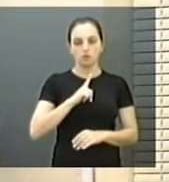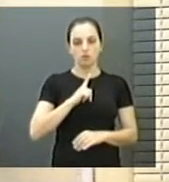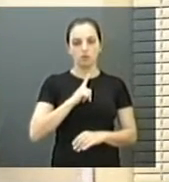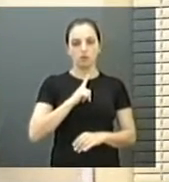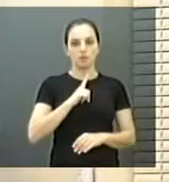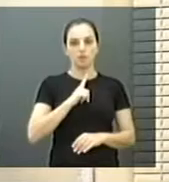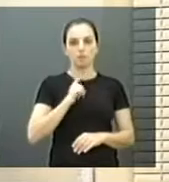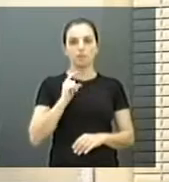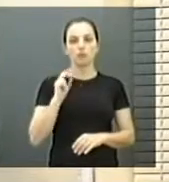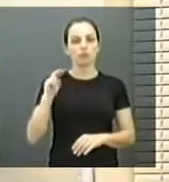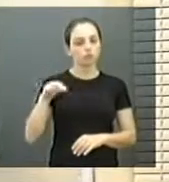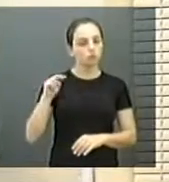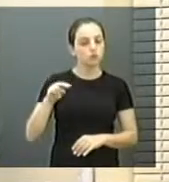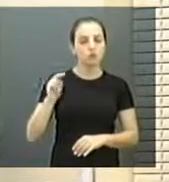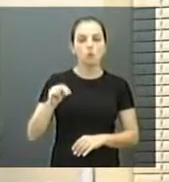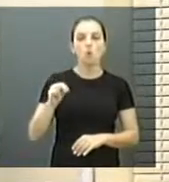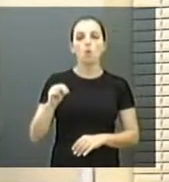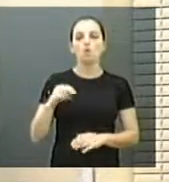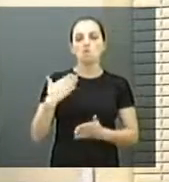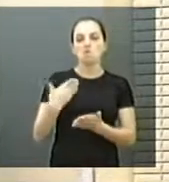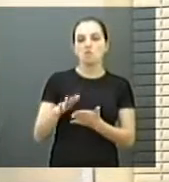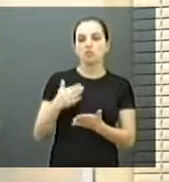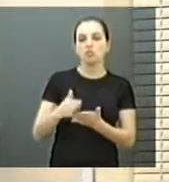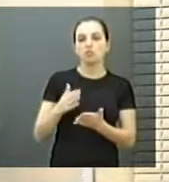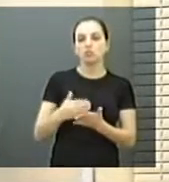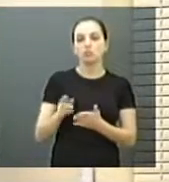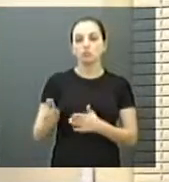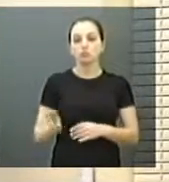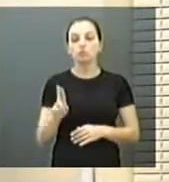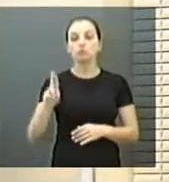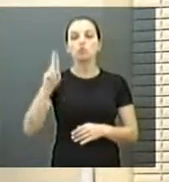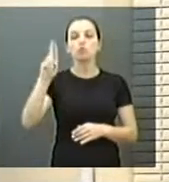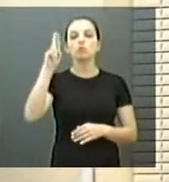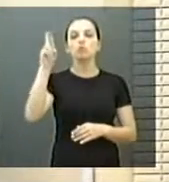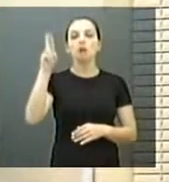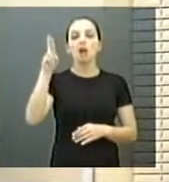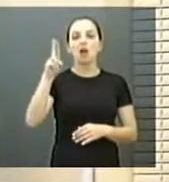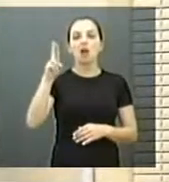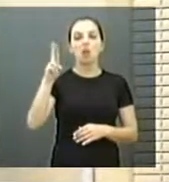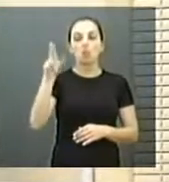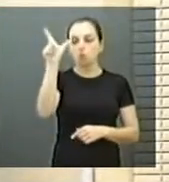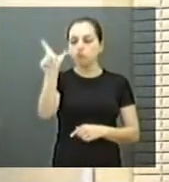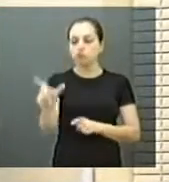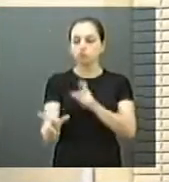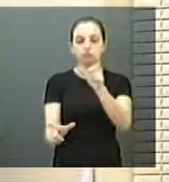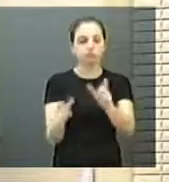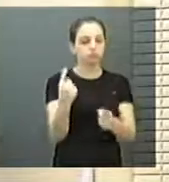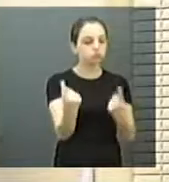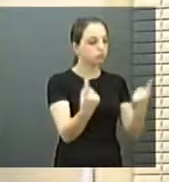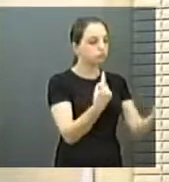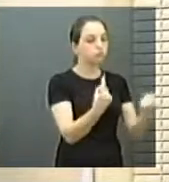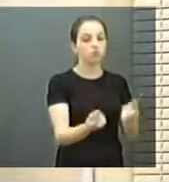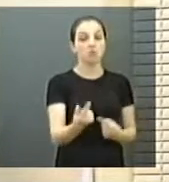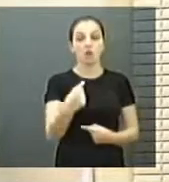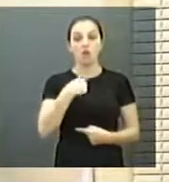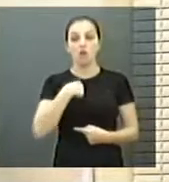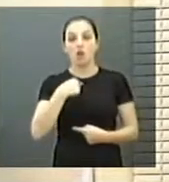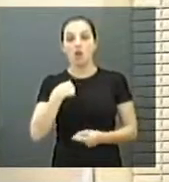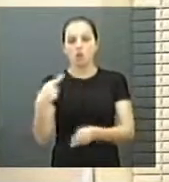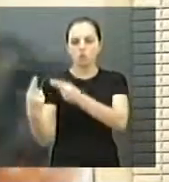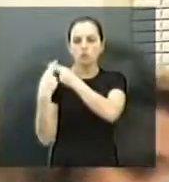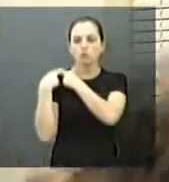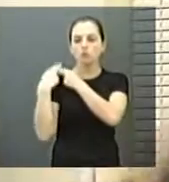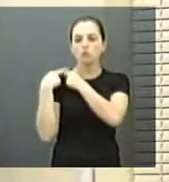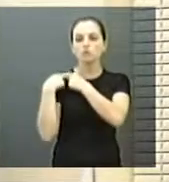ter. Jamais eu vou deixar de ser usado por alguém. Eu sou responsável pelos meus atos. Se eu